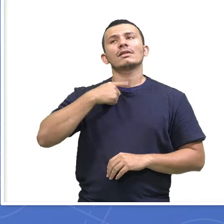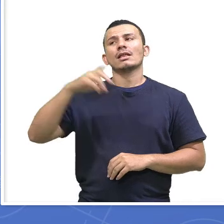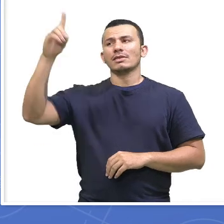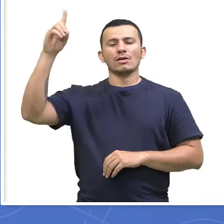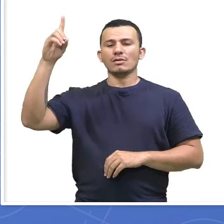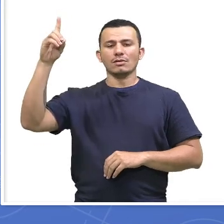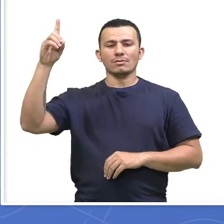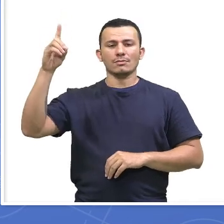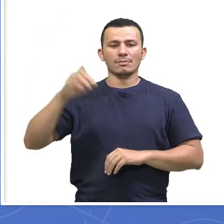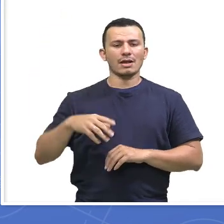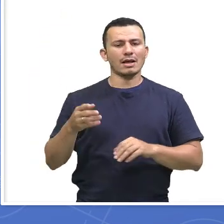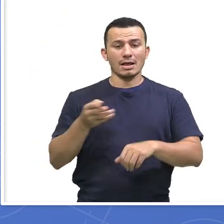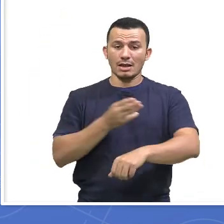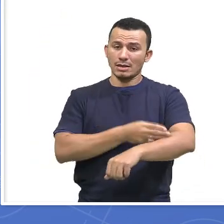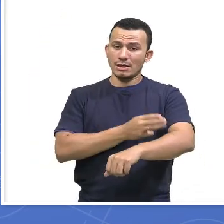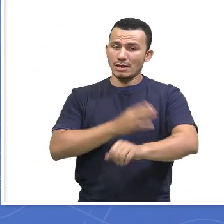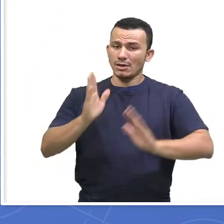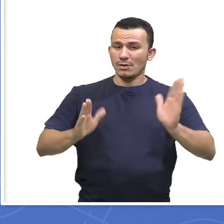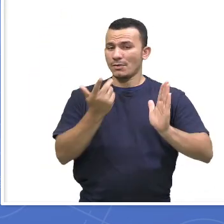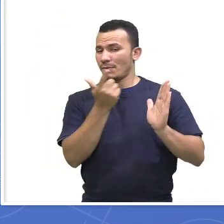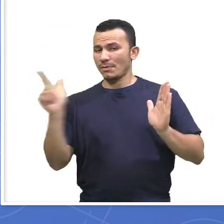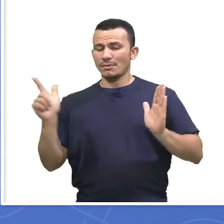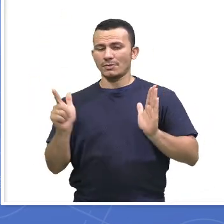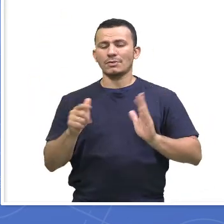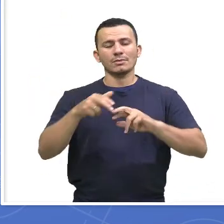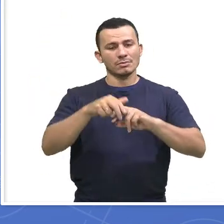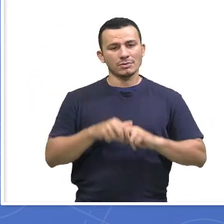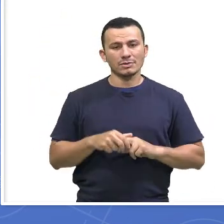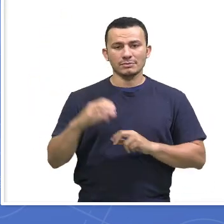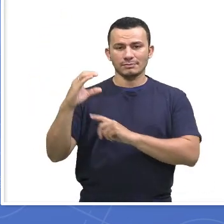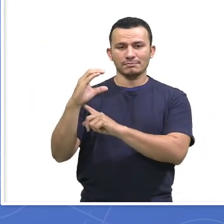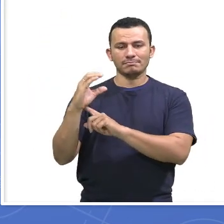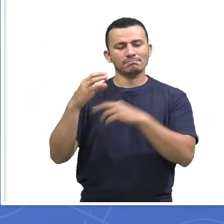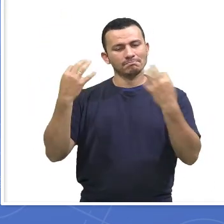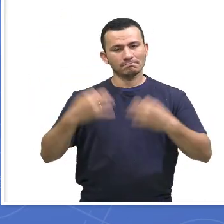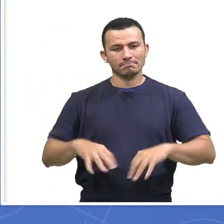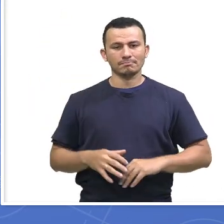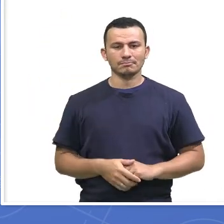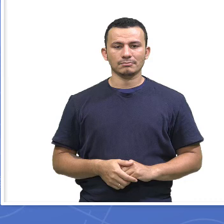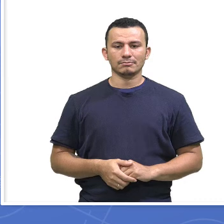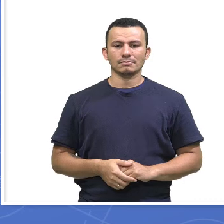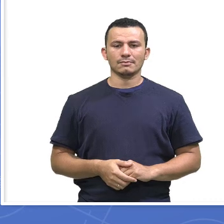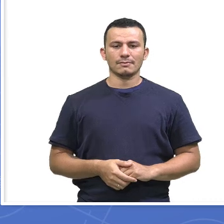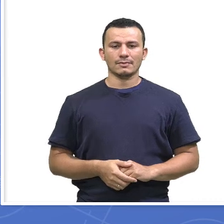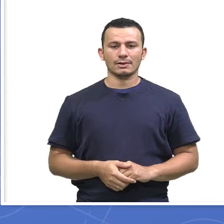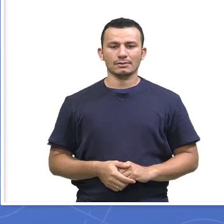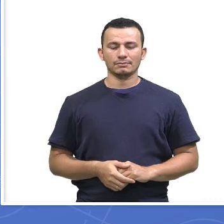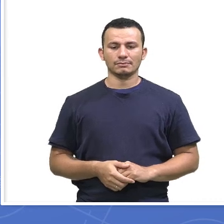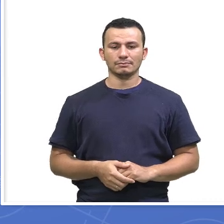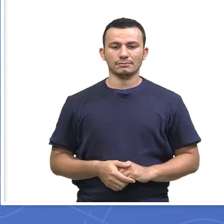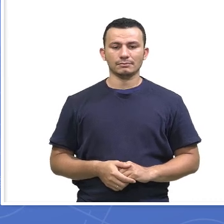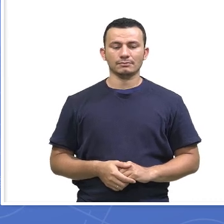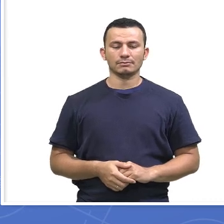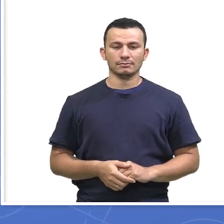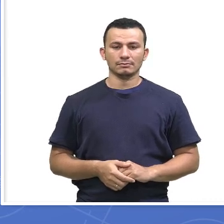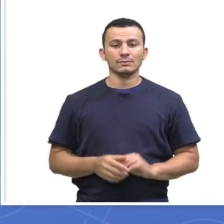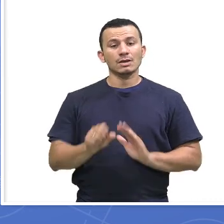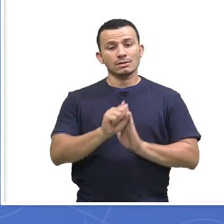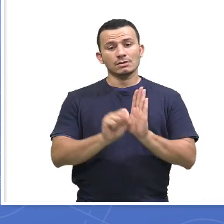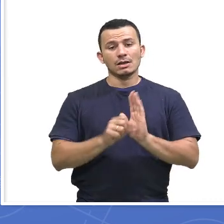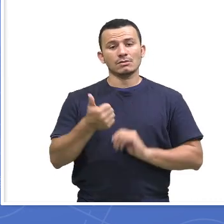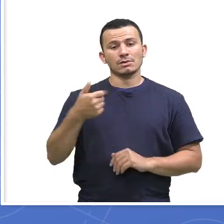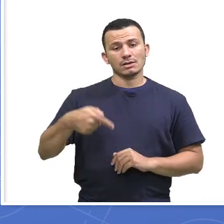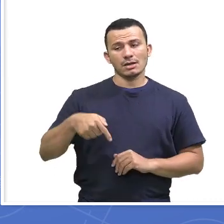que é medieval. Tá certo? Então, a resposta certa é a letra C. No século XVII,